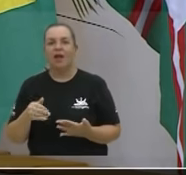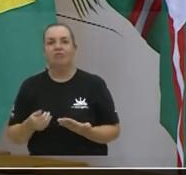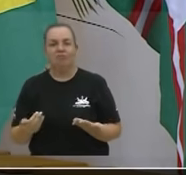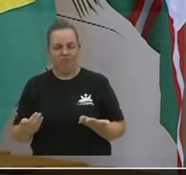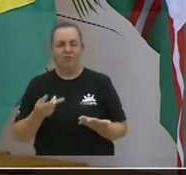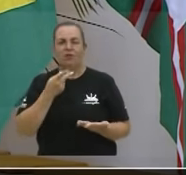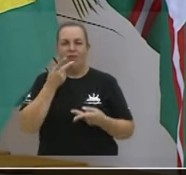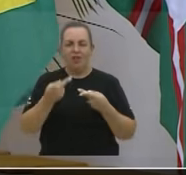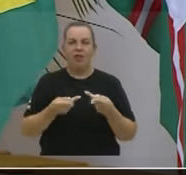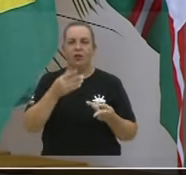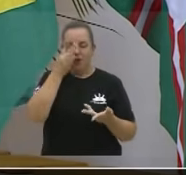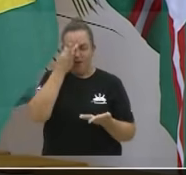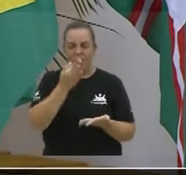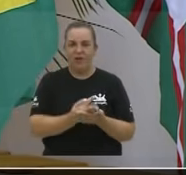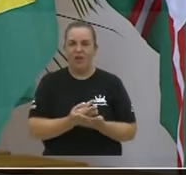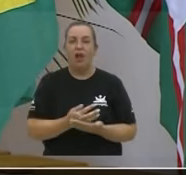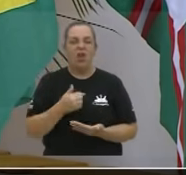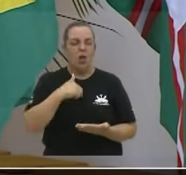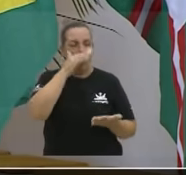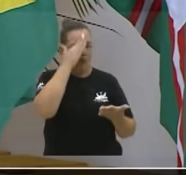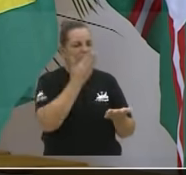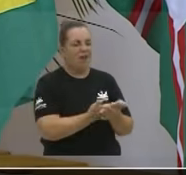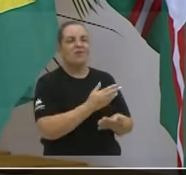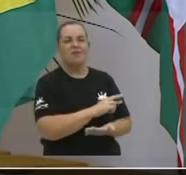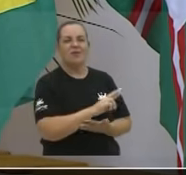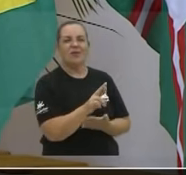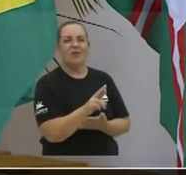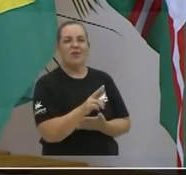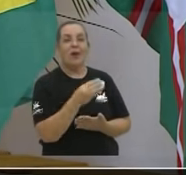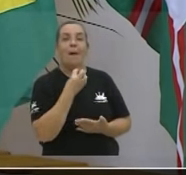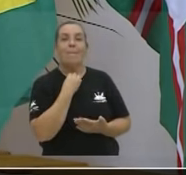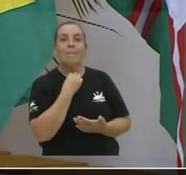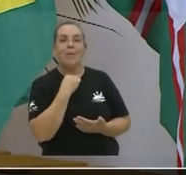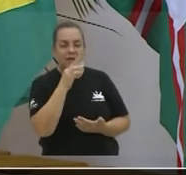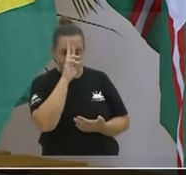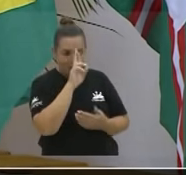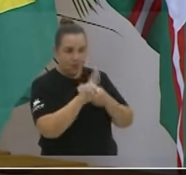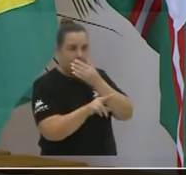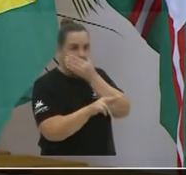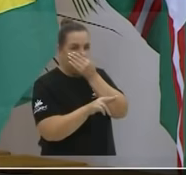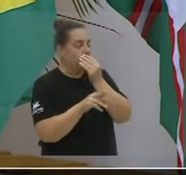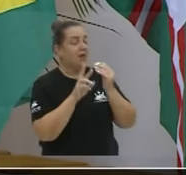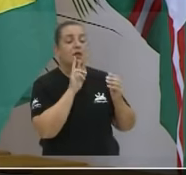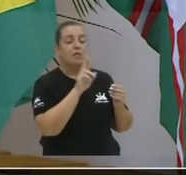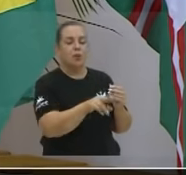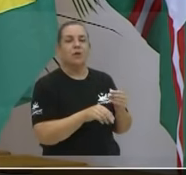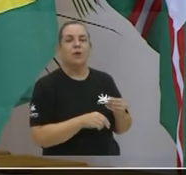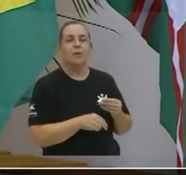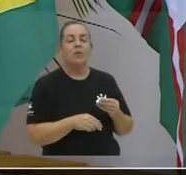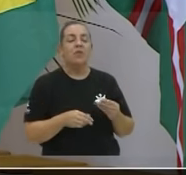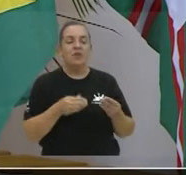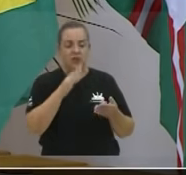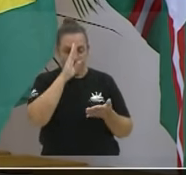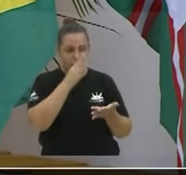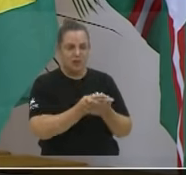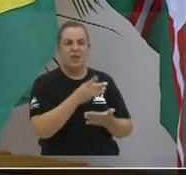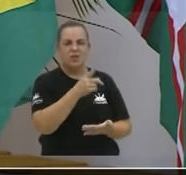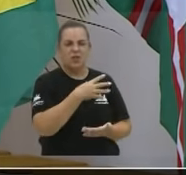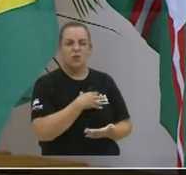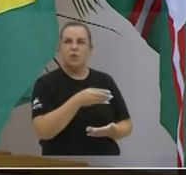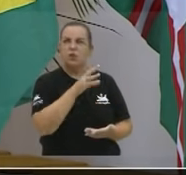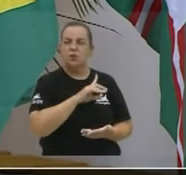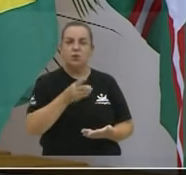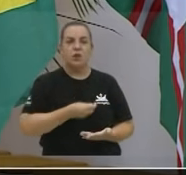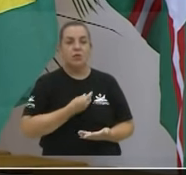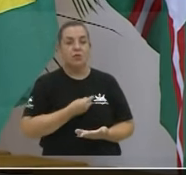fé: tu és, eu creio, Senhor, eu creio que tu és o Cristo, o Filho do Deus vivo, que devia